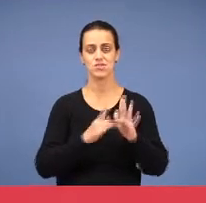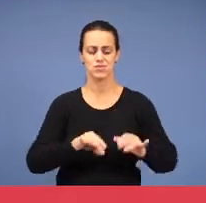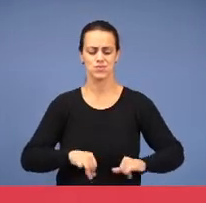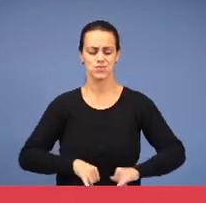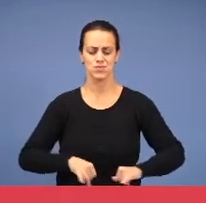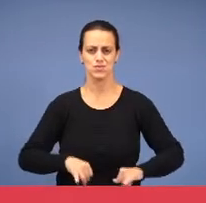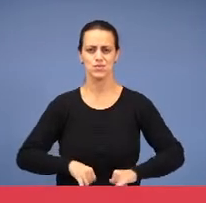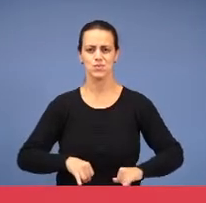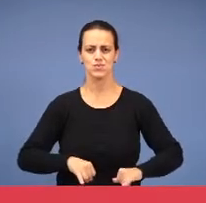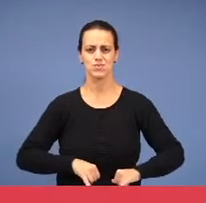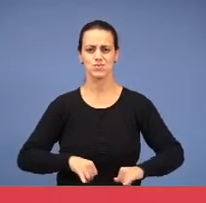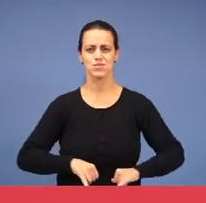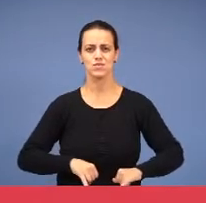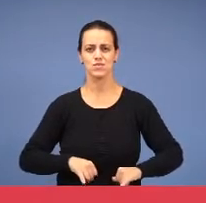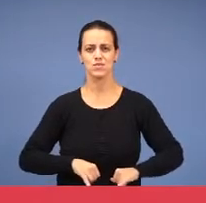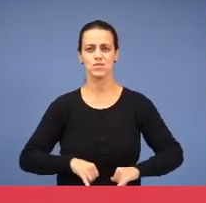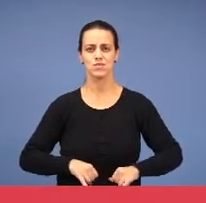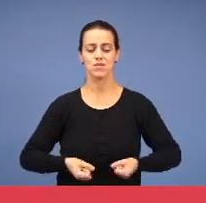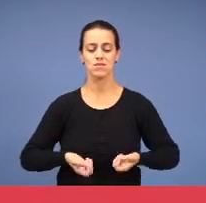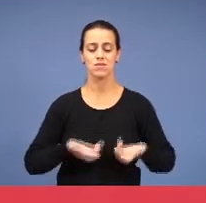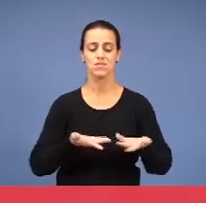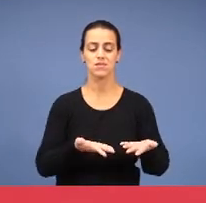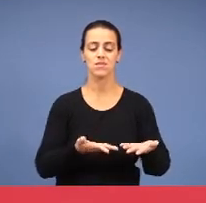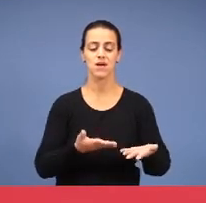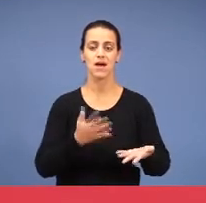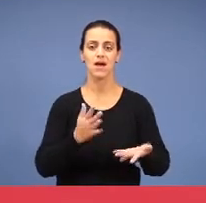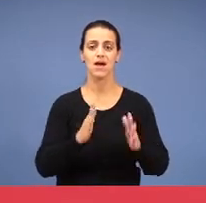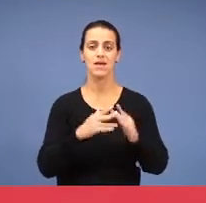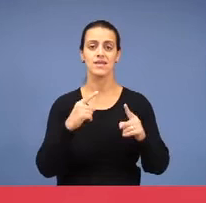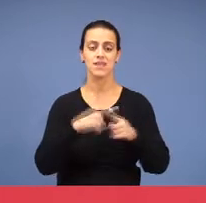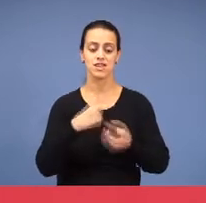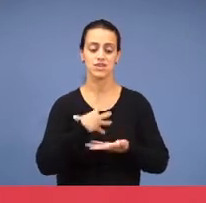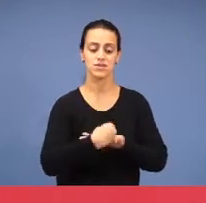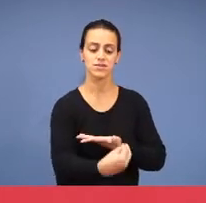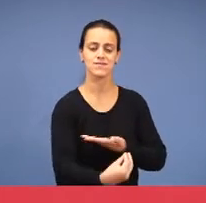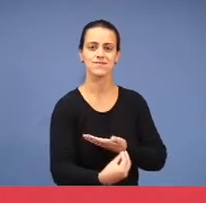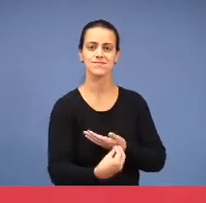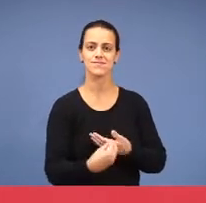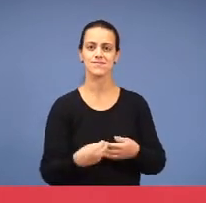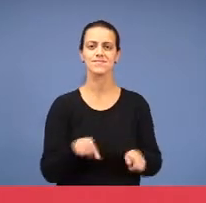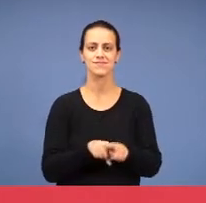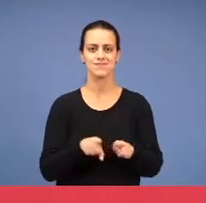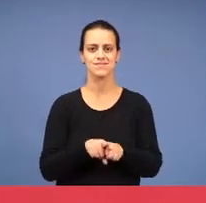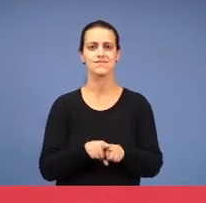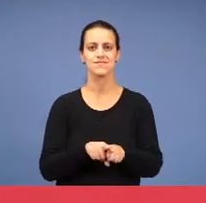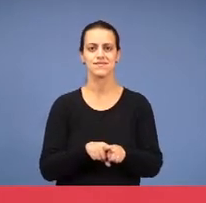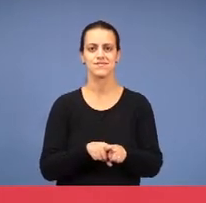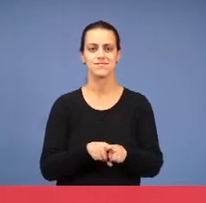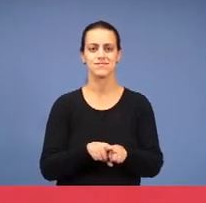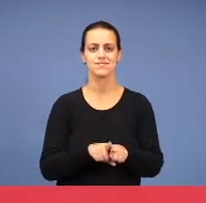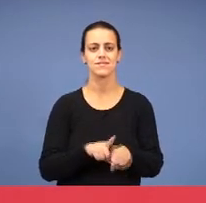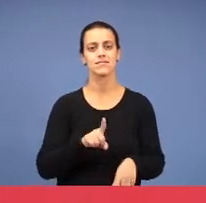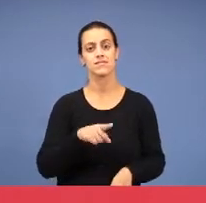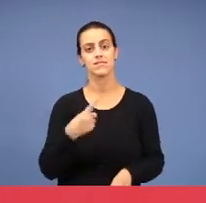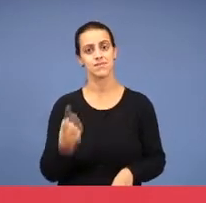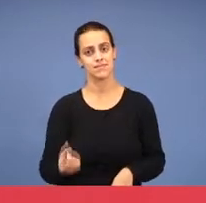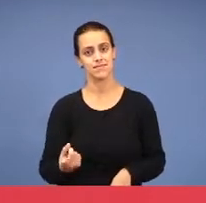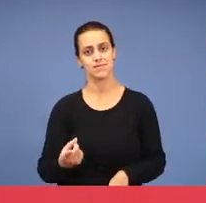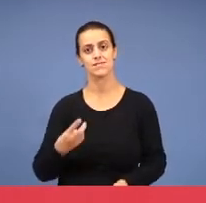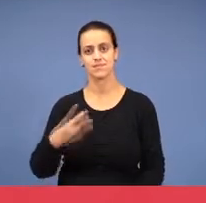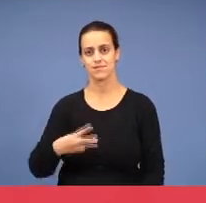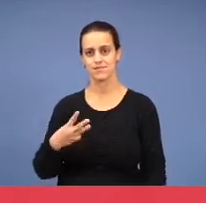dele passado para a igreja como corpo. Sofrimento ali. É um aspecto. Depois, a terceira.